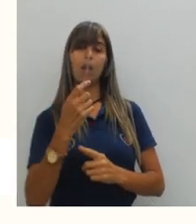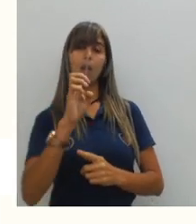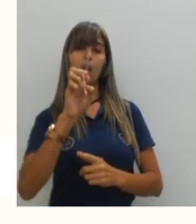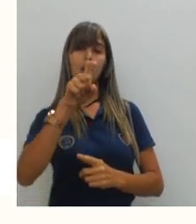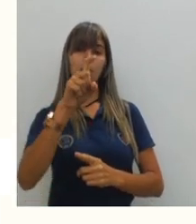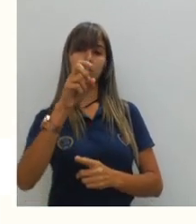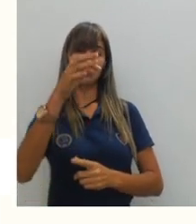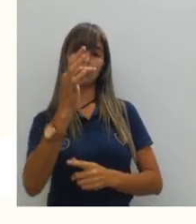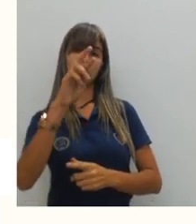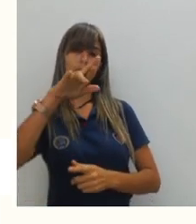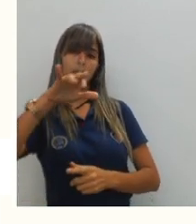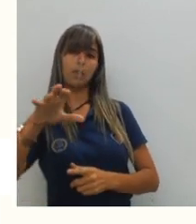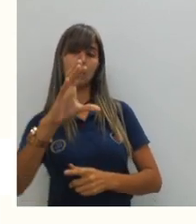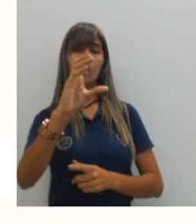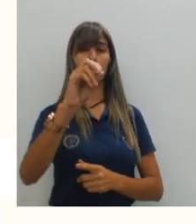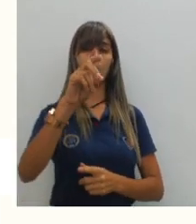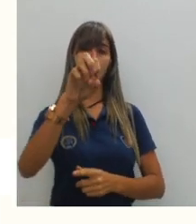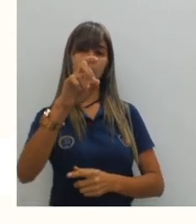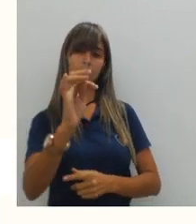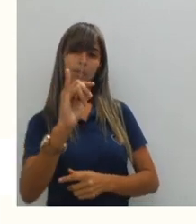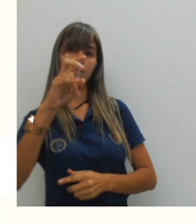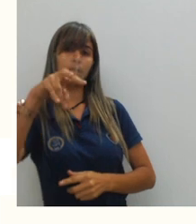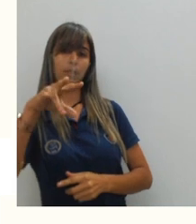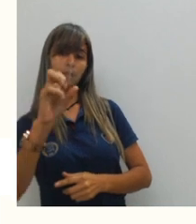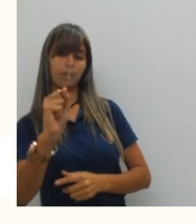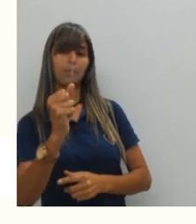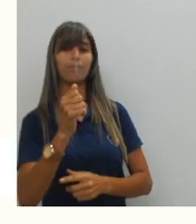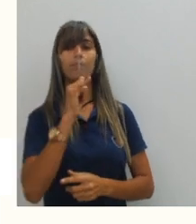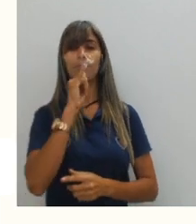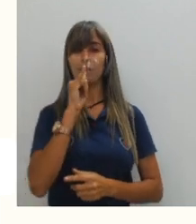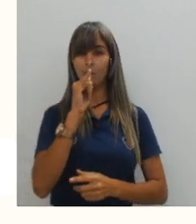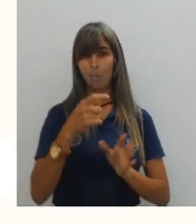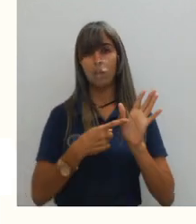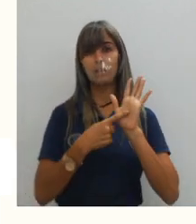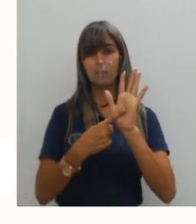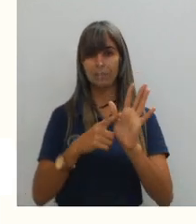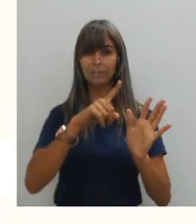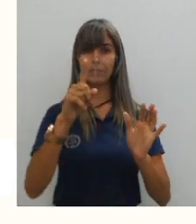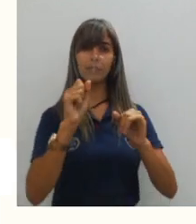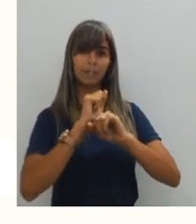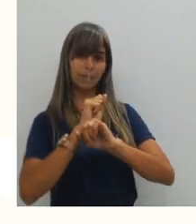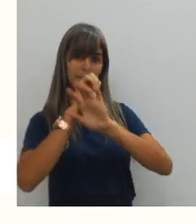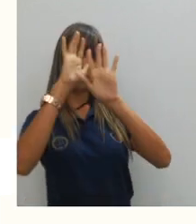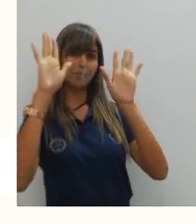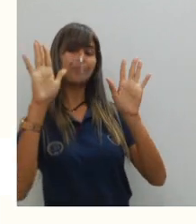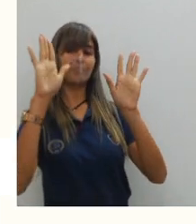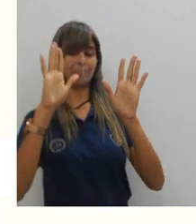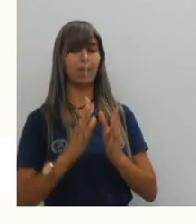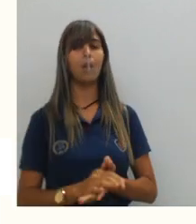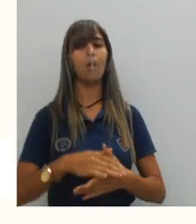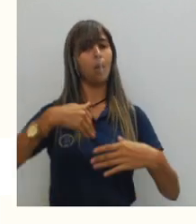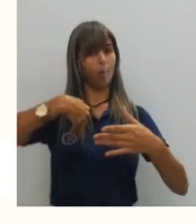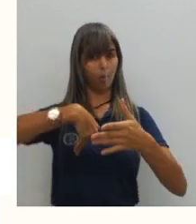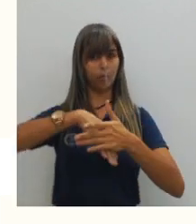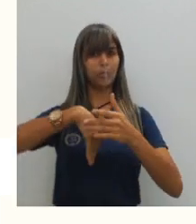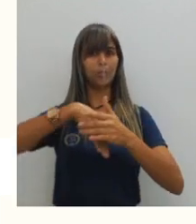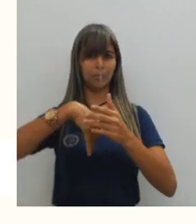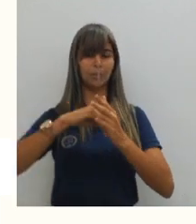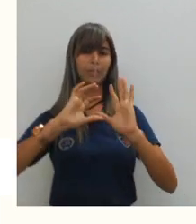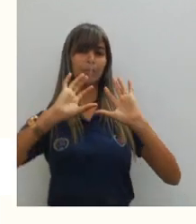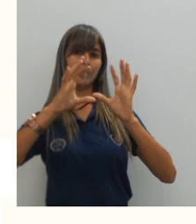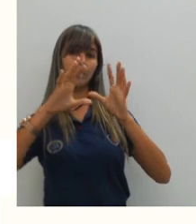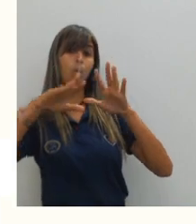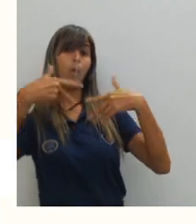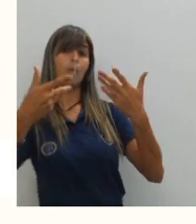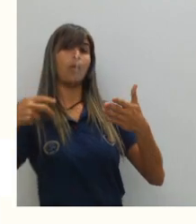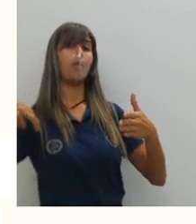da coercitividade, tá certo? Eu vou dar um exemplo para a gente entender isso mais claramente. Por exemplo, um jogo de futebol. Quando as pessoas vão